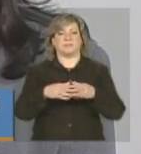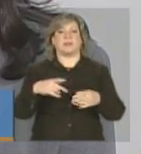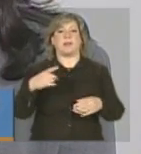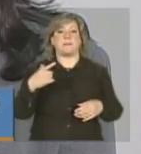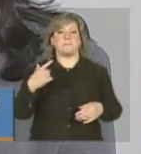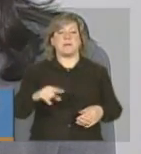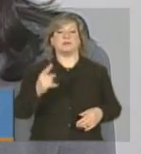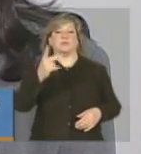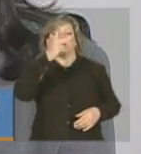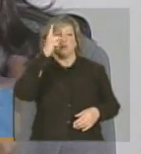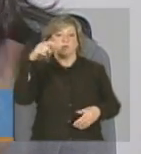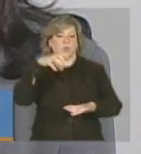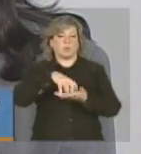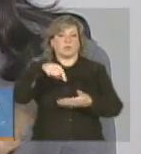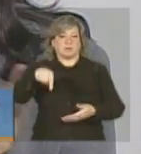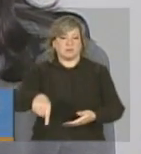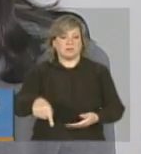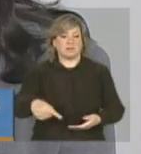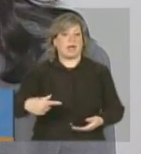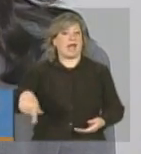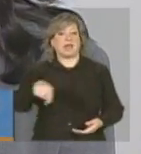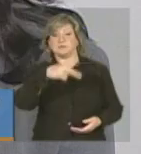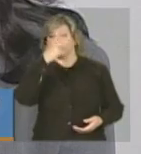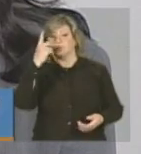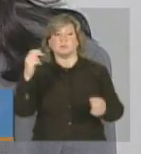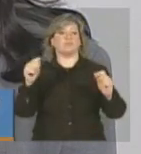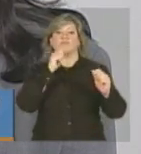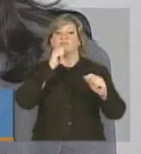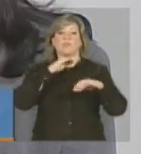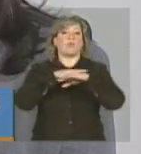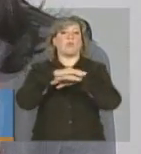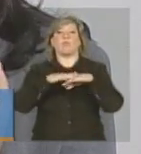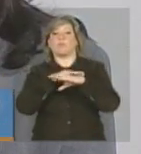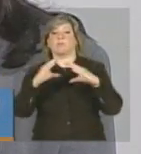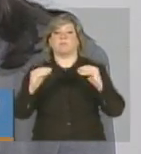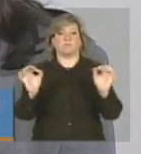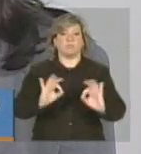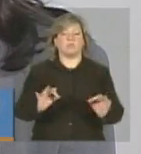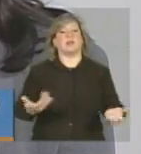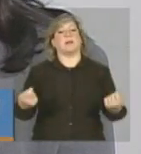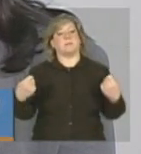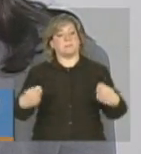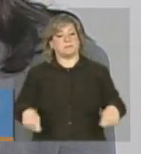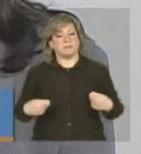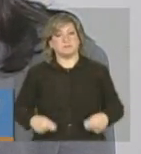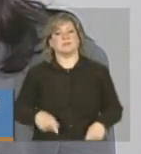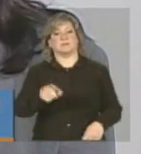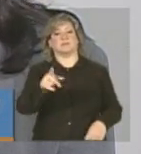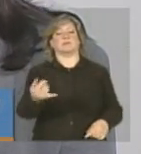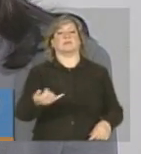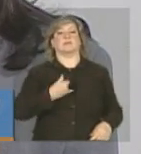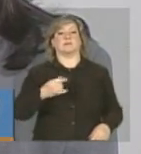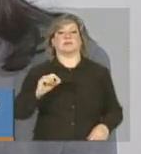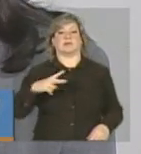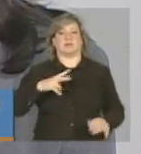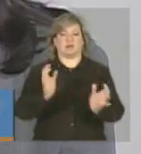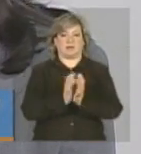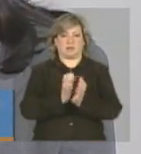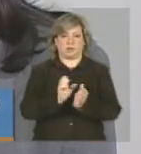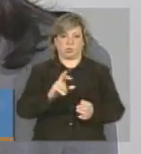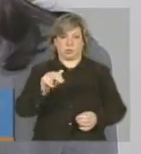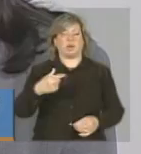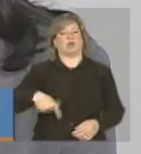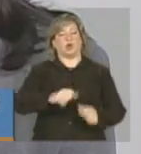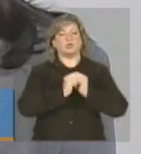uma pessoa na entidade, essas pessoas não se comunicam. Então, você entra em contato conosco pela rede privada suas e nós vamos, junto com